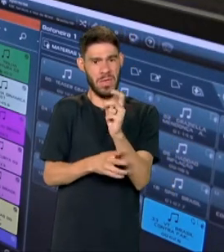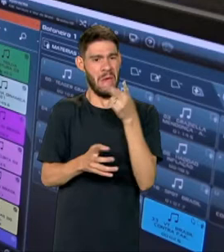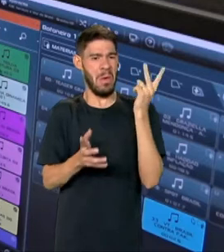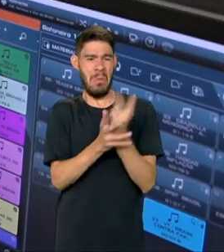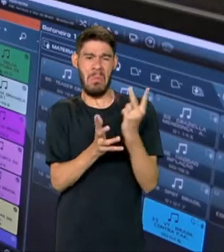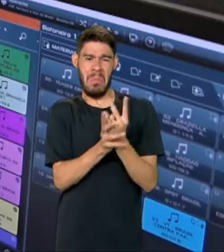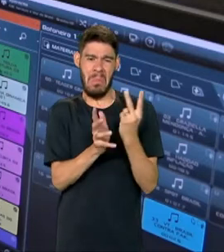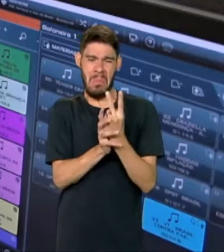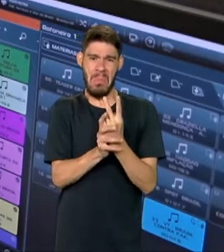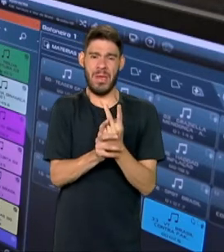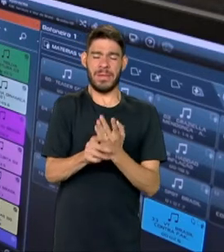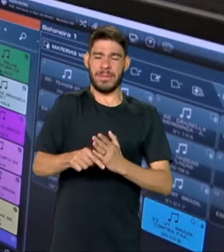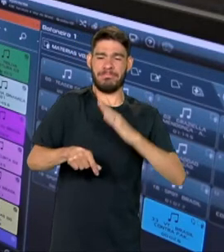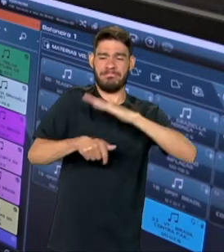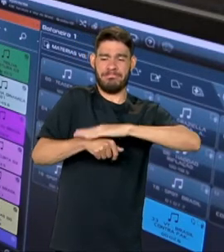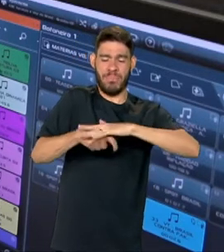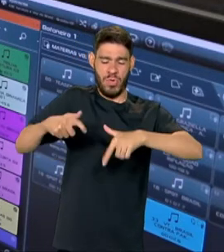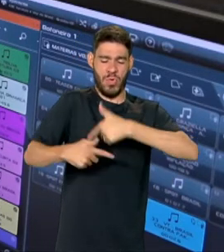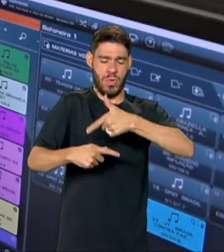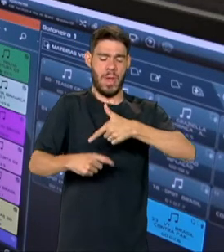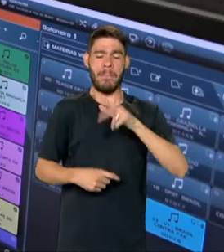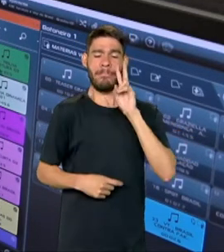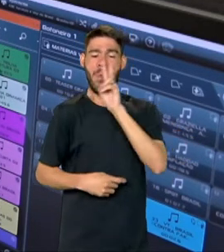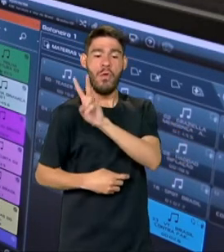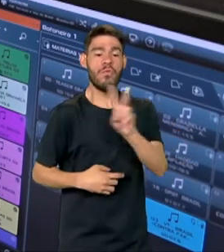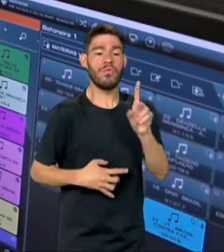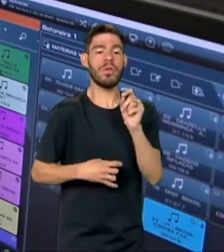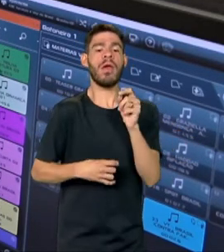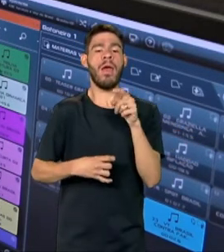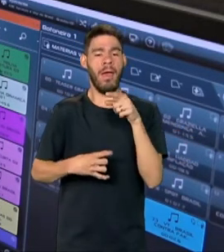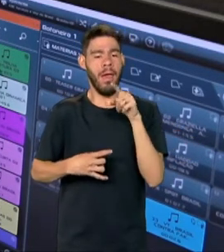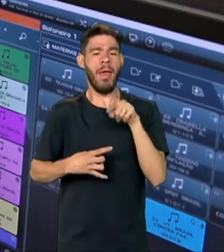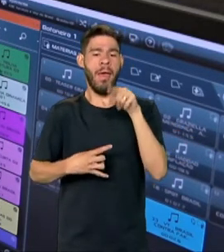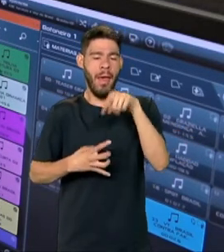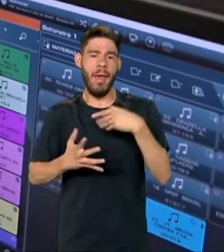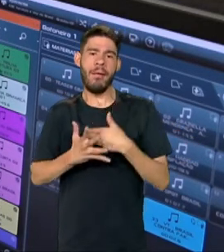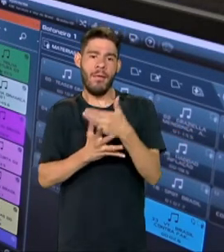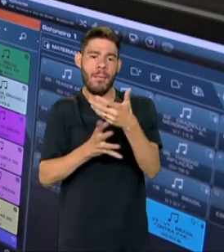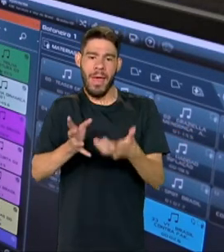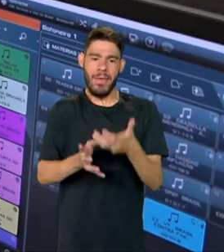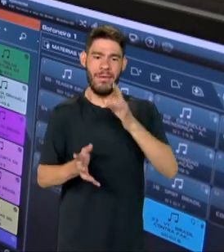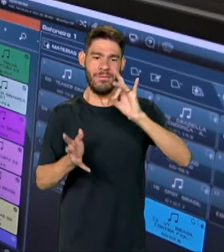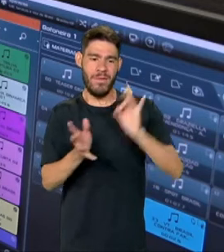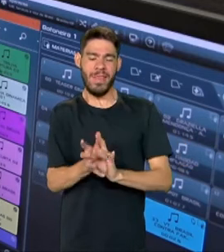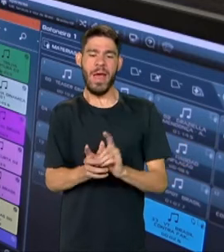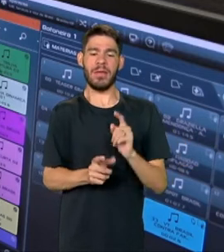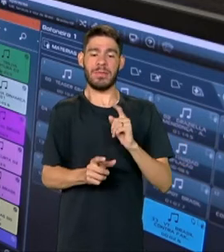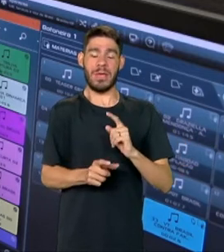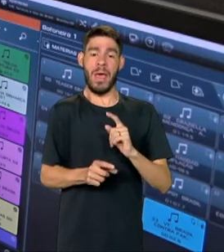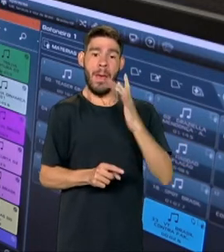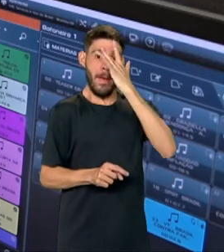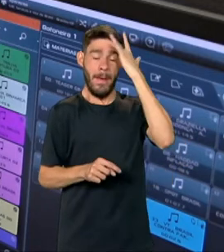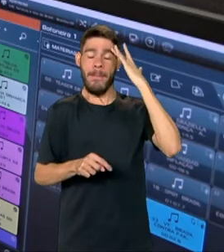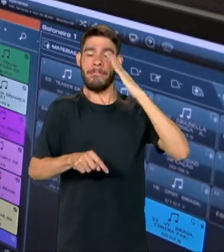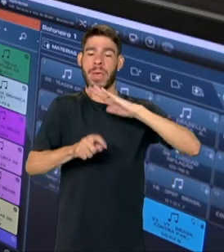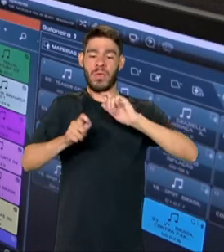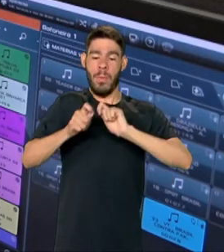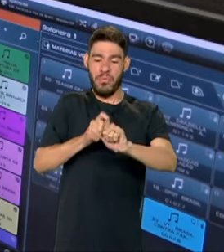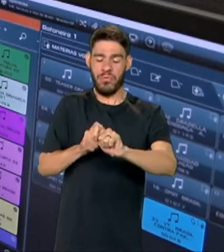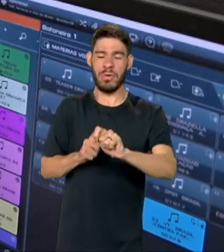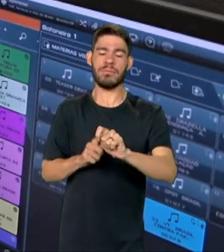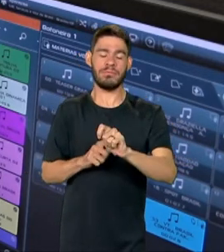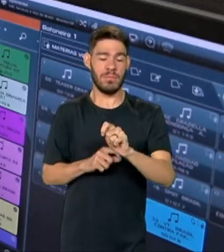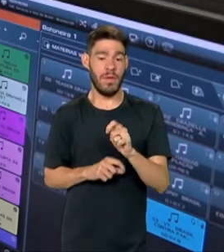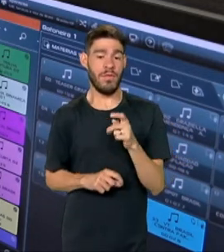atividades, o fato é que nós temos visto, são focos mesmo de incêndio provocado pela ação humana. E eu